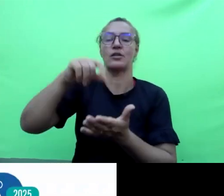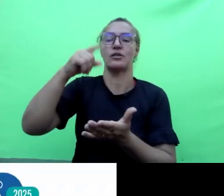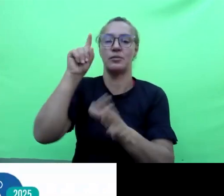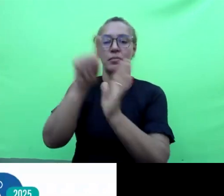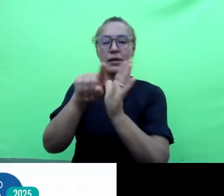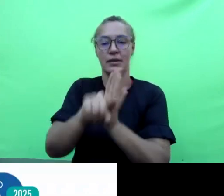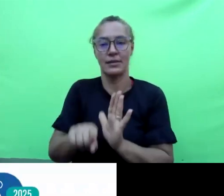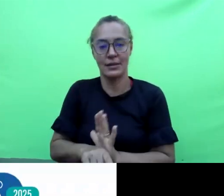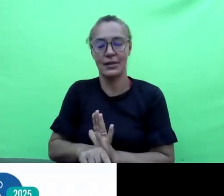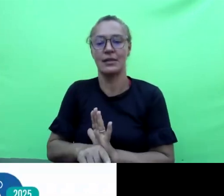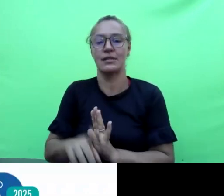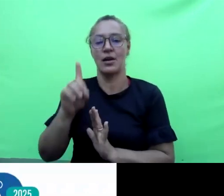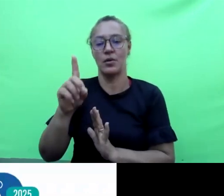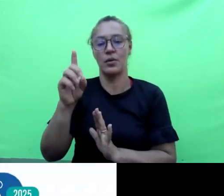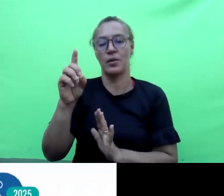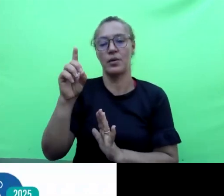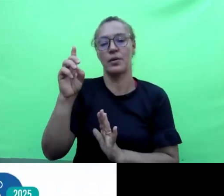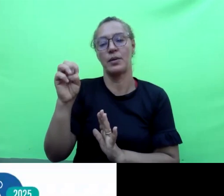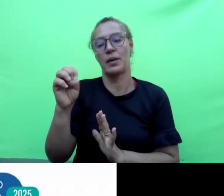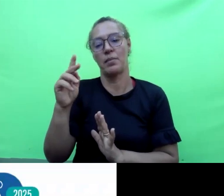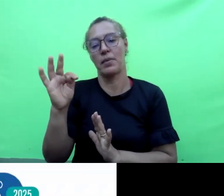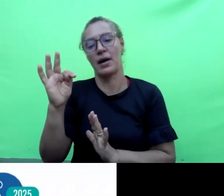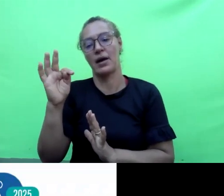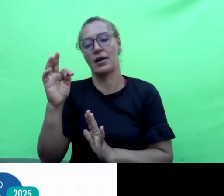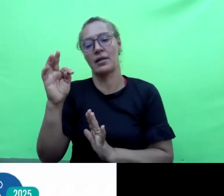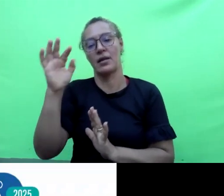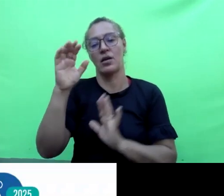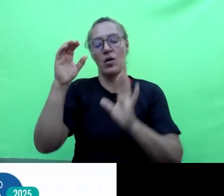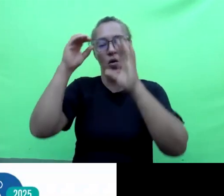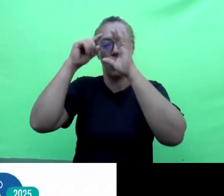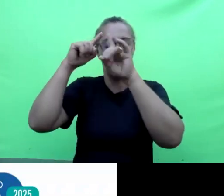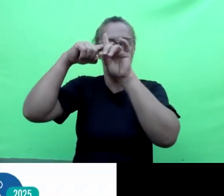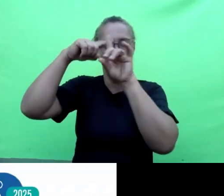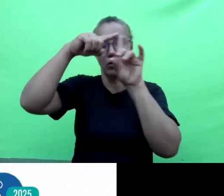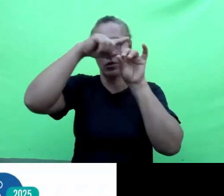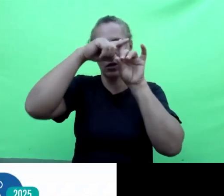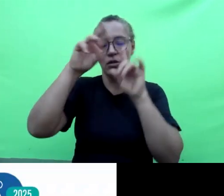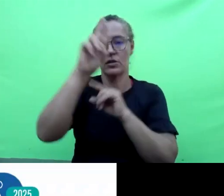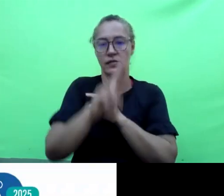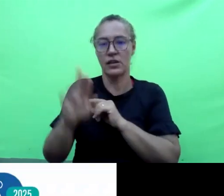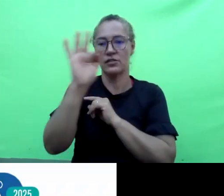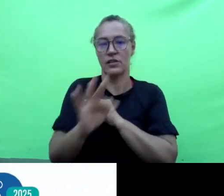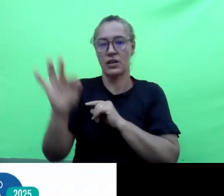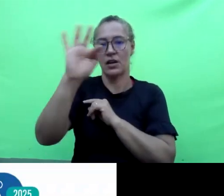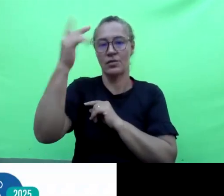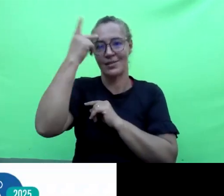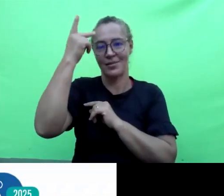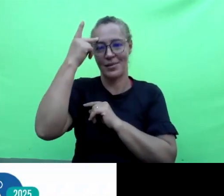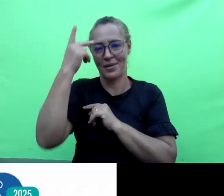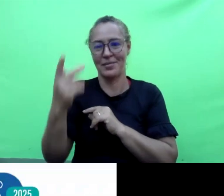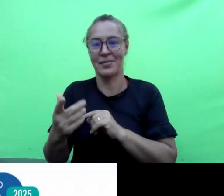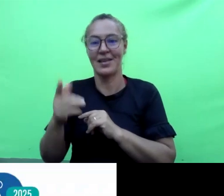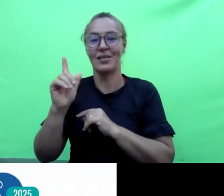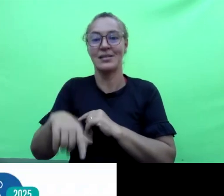é o Departamento de Oftalmologia da Universidade Federal de São Paulo. É preciso dizer que o senhor bombou mesmo, são mais